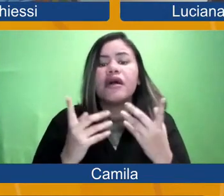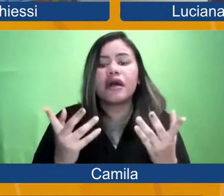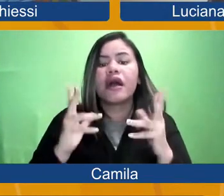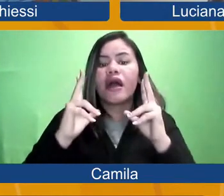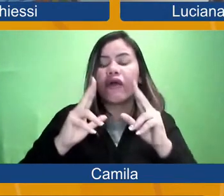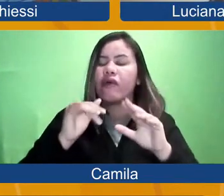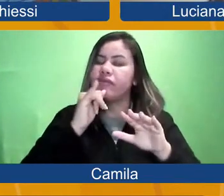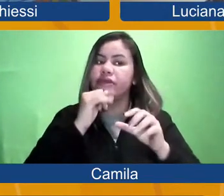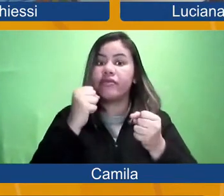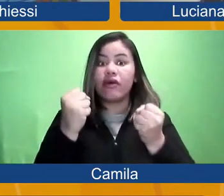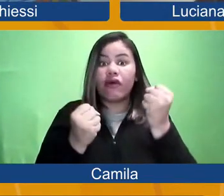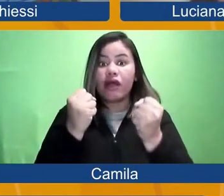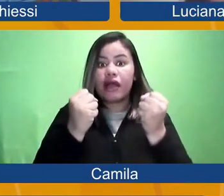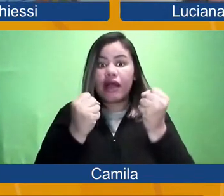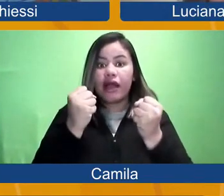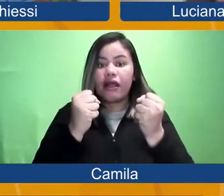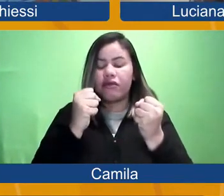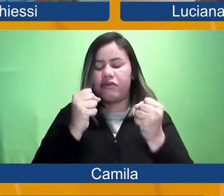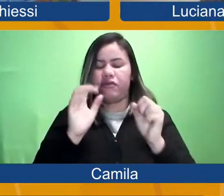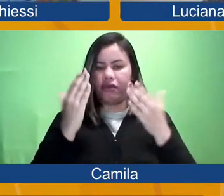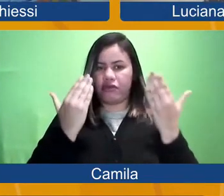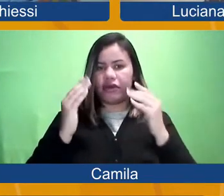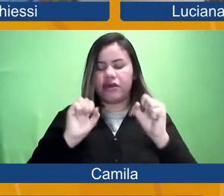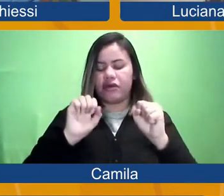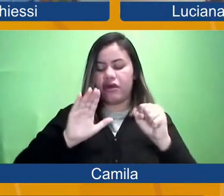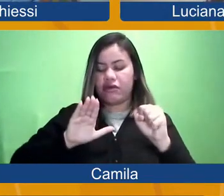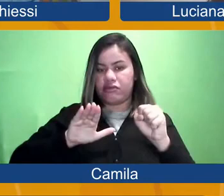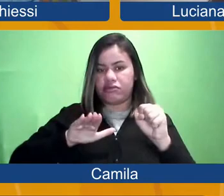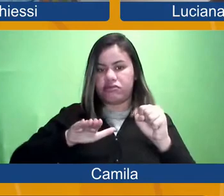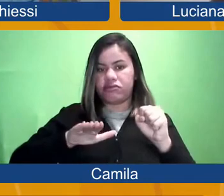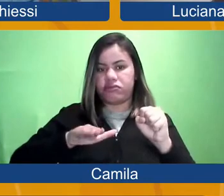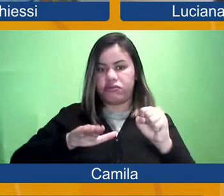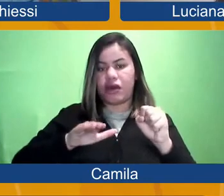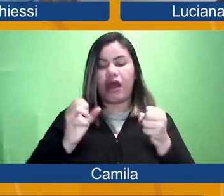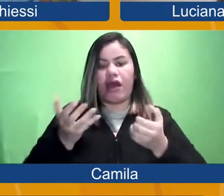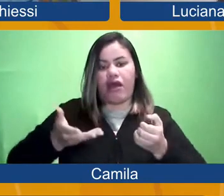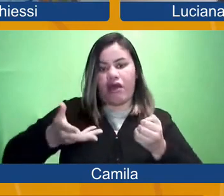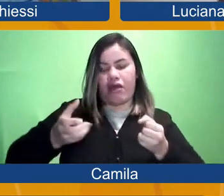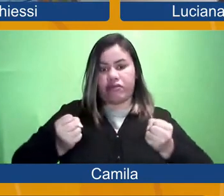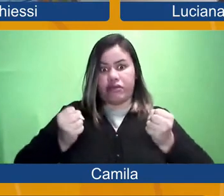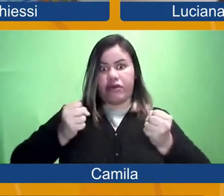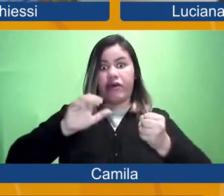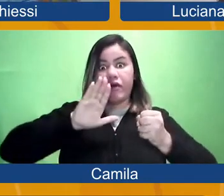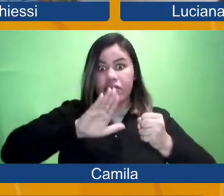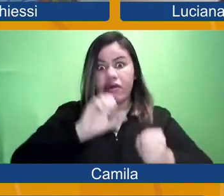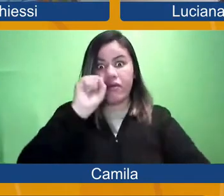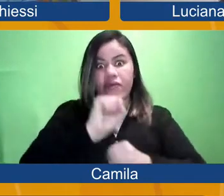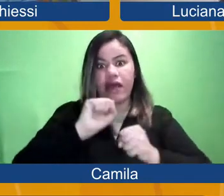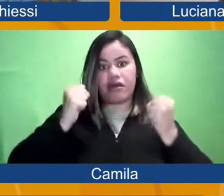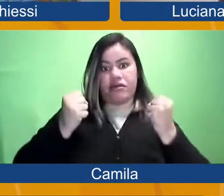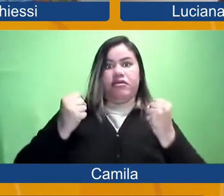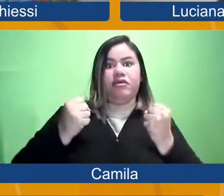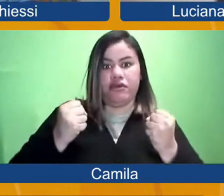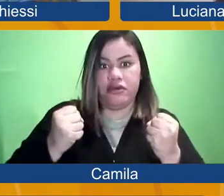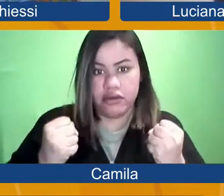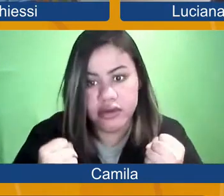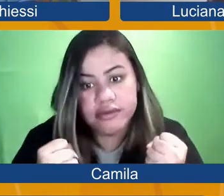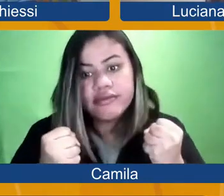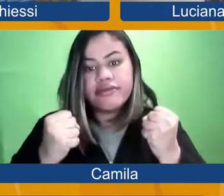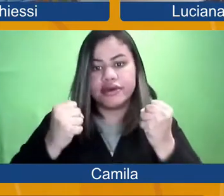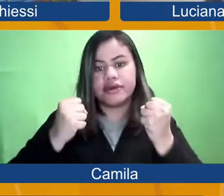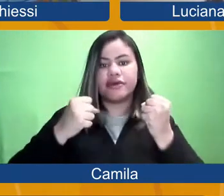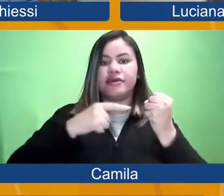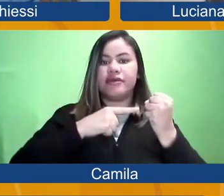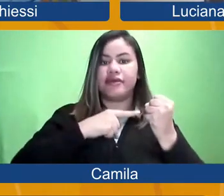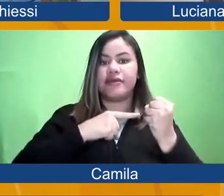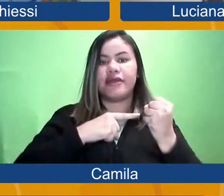freio, né? Mas o carro ainda anda um pouquinho para frente, tem uma inércia, né? Então, realmente, a gente precisa tratar isso com muita seriedade,